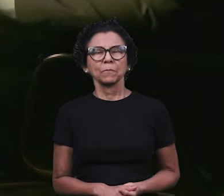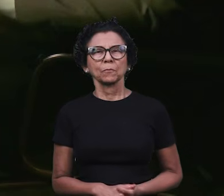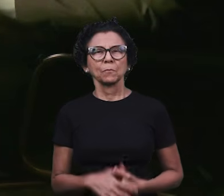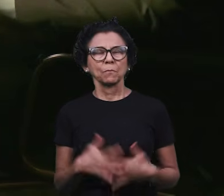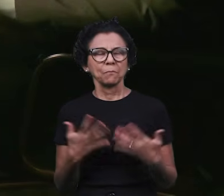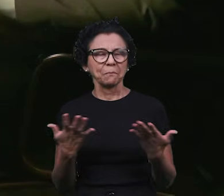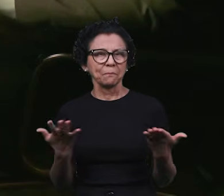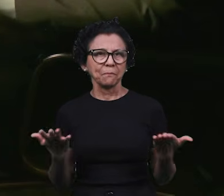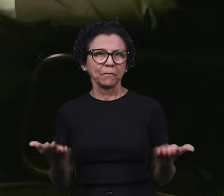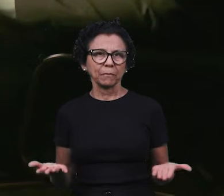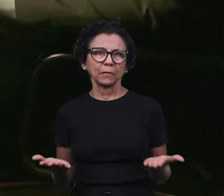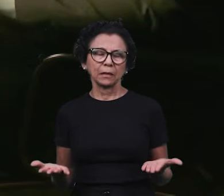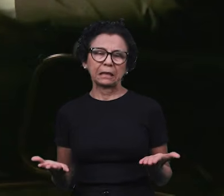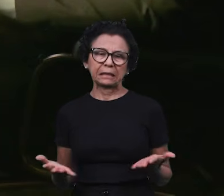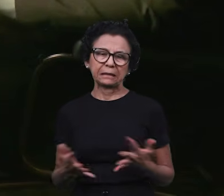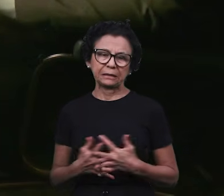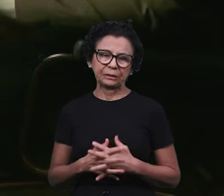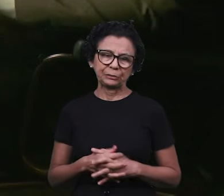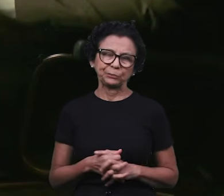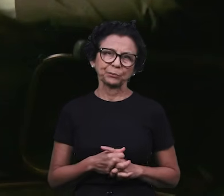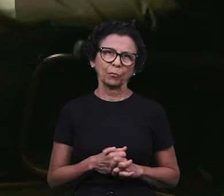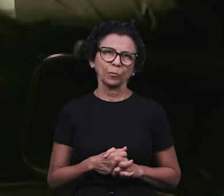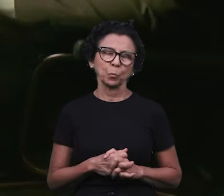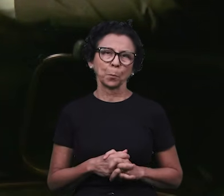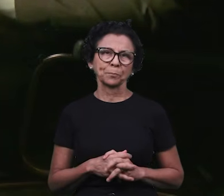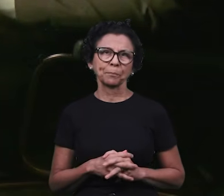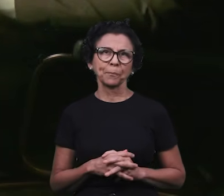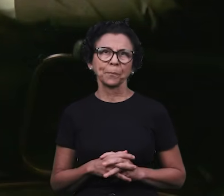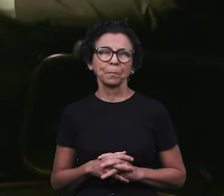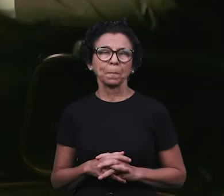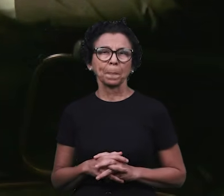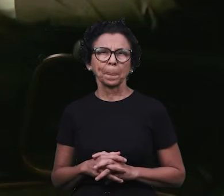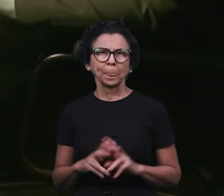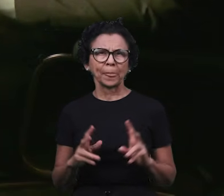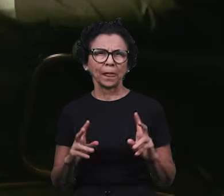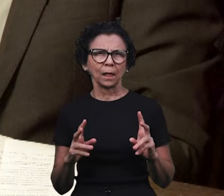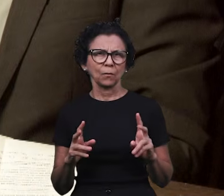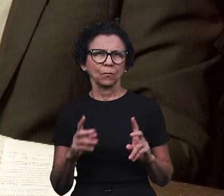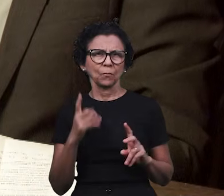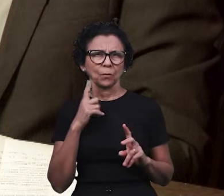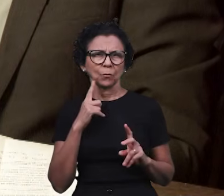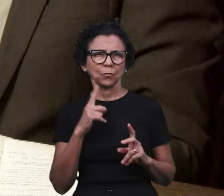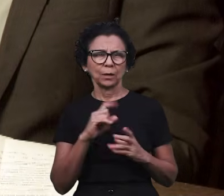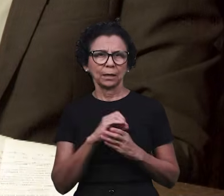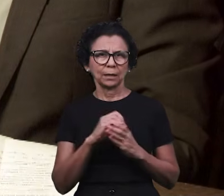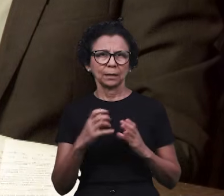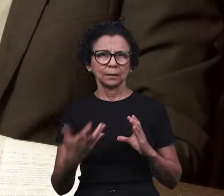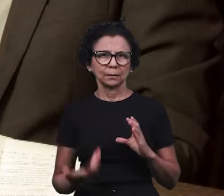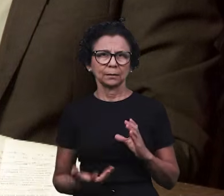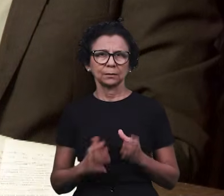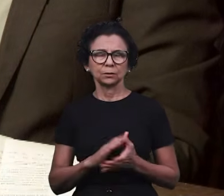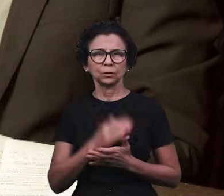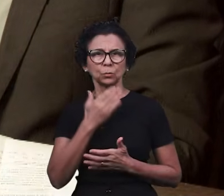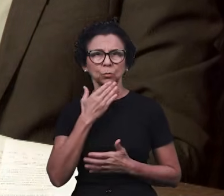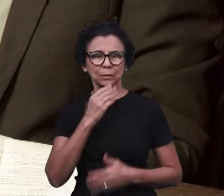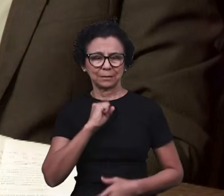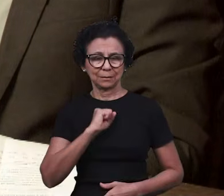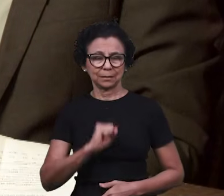Quando nós falamos, nós vamos entrar aqui no sacerdócio, naquilo que